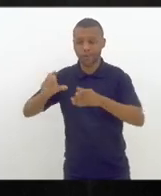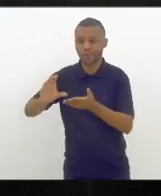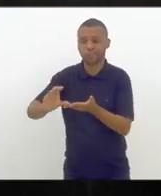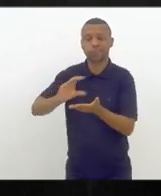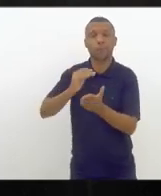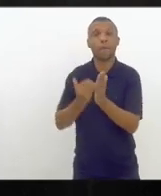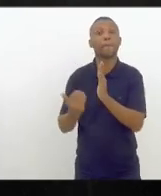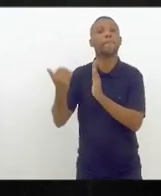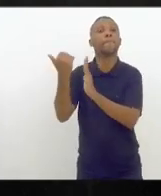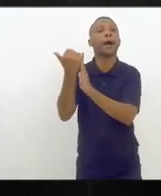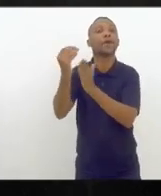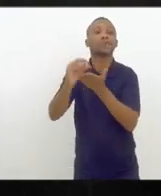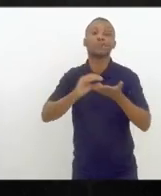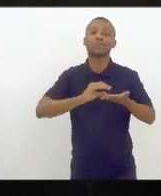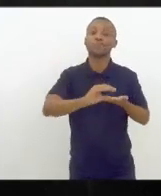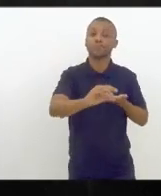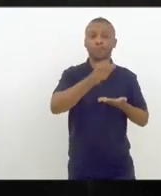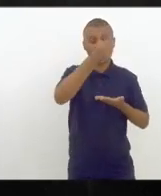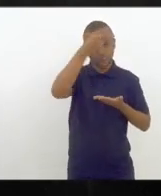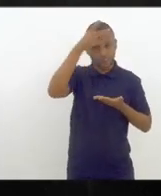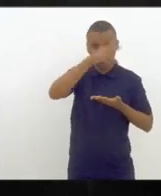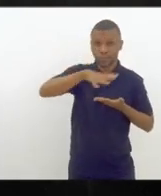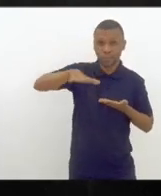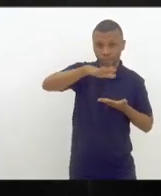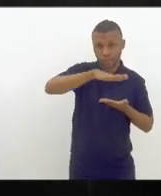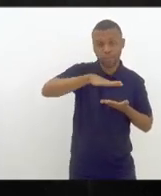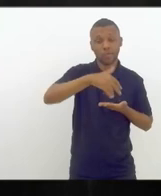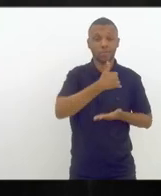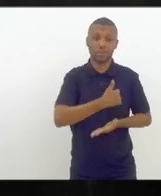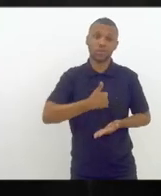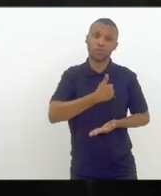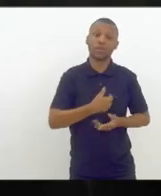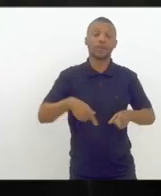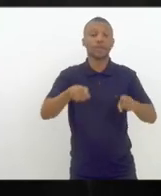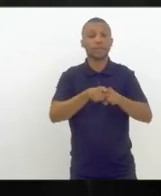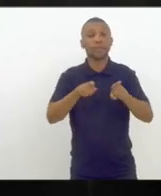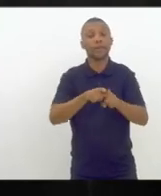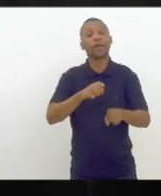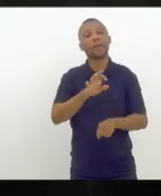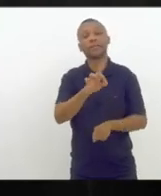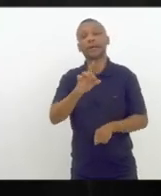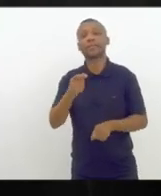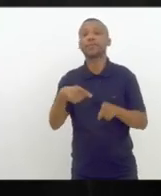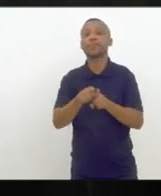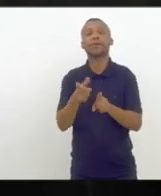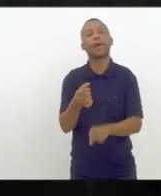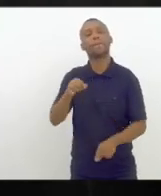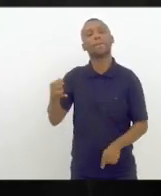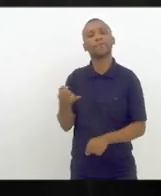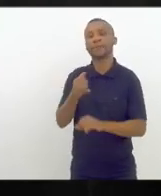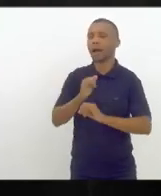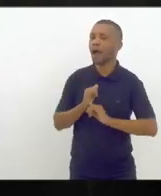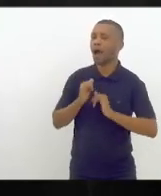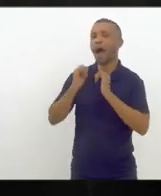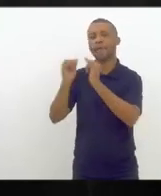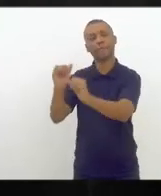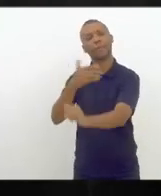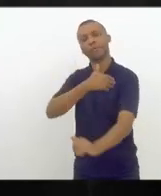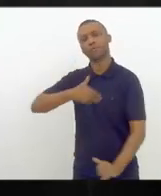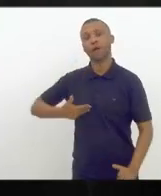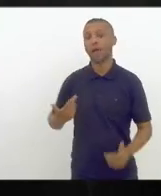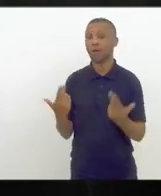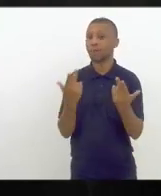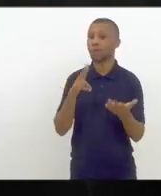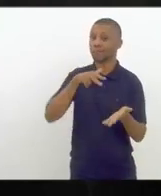de São João de Meriti, mas para toda a Baixada Fluminense. Eu quero dizer para você também, governador, como eu disse em São João de Meriti,